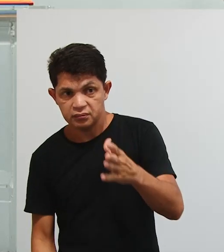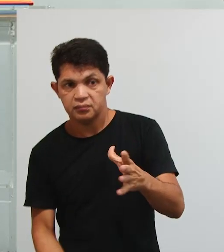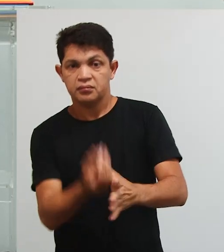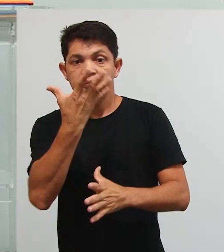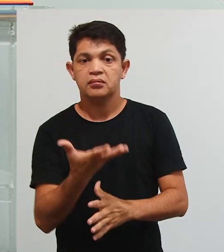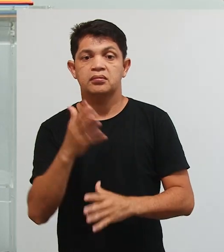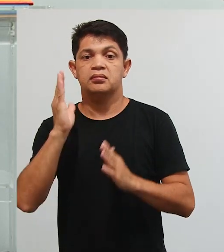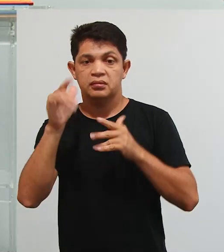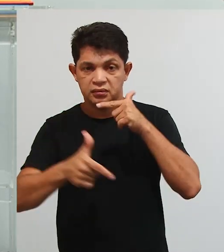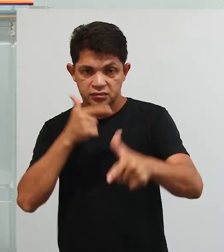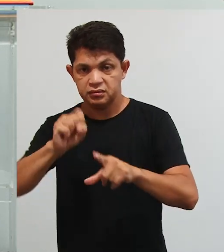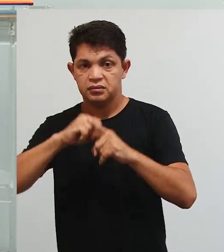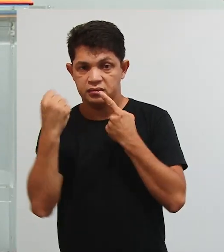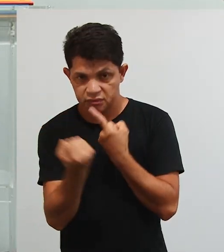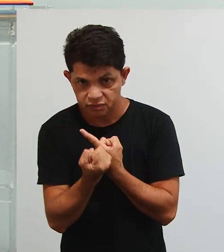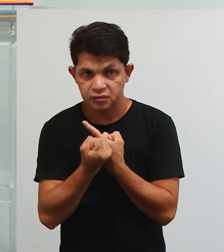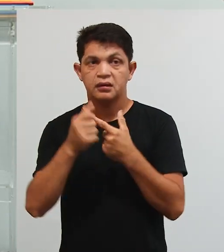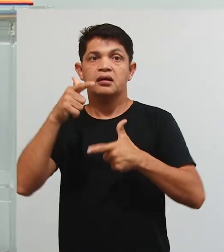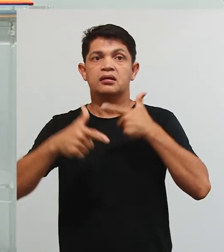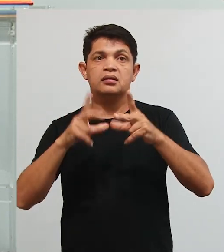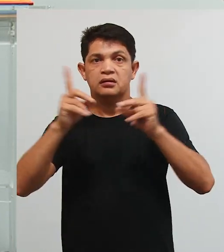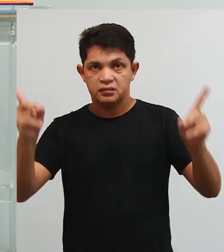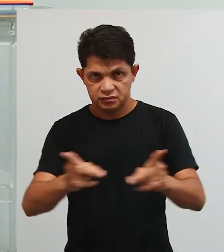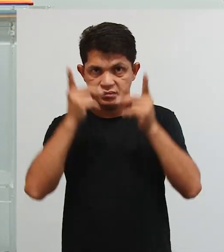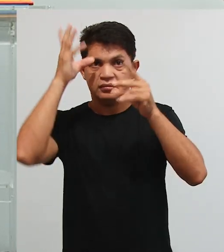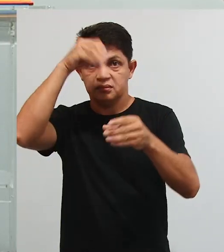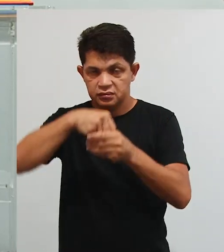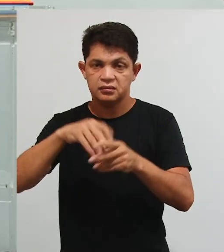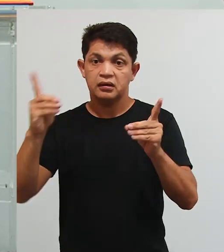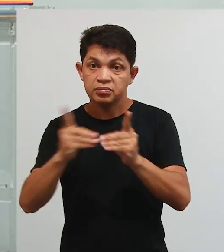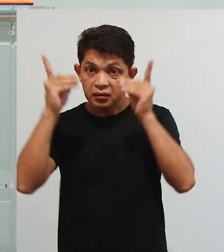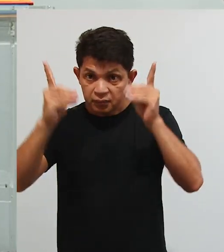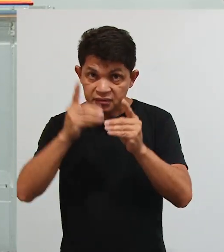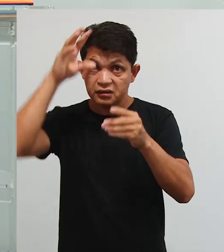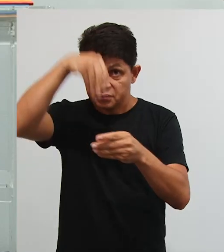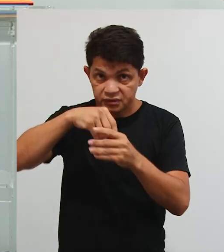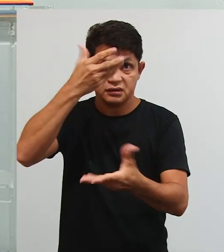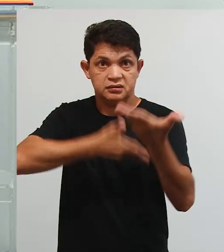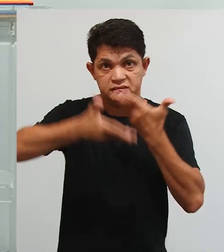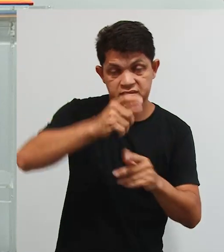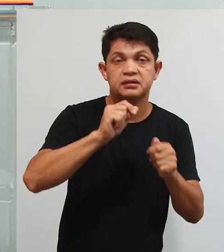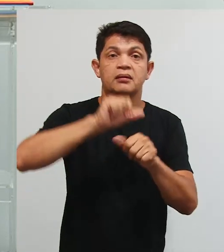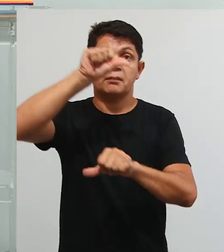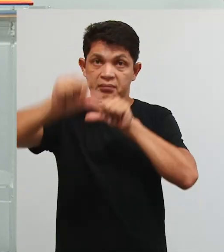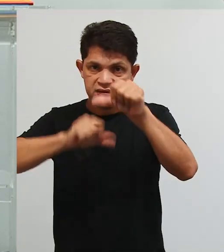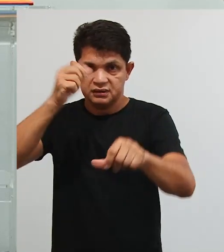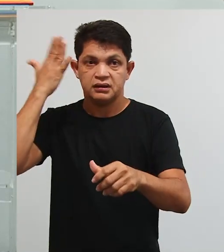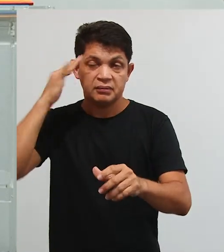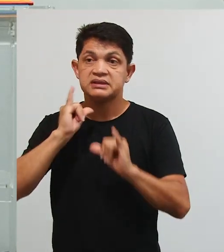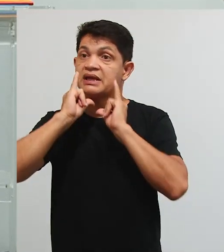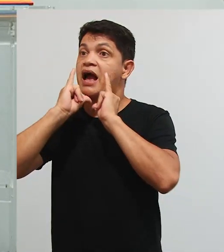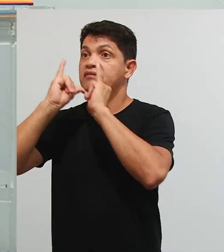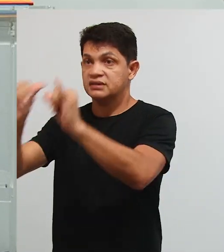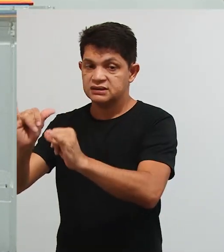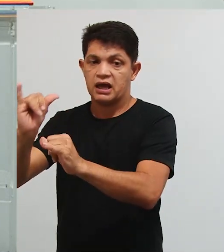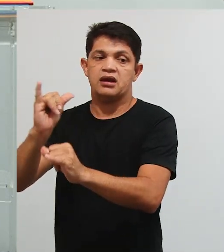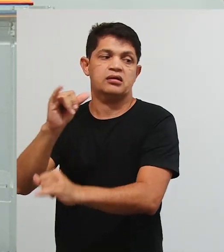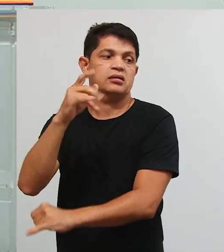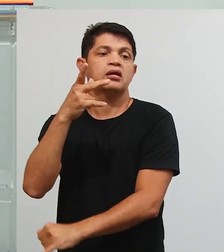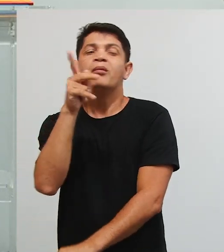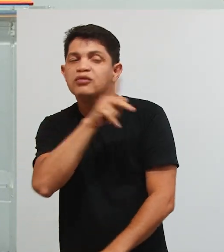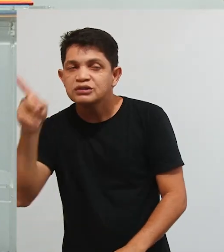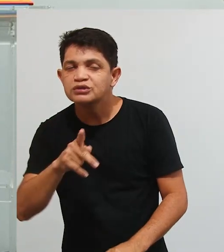outros. A educação está relacionada com o emprego, que se relaciona com renda, que se relaciona com segurança, que se relaciona